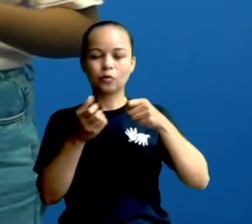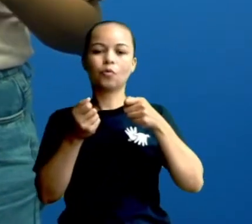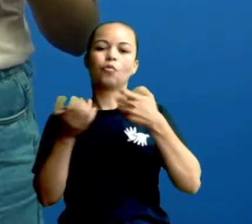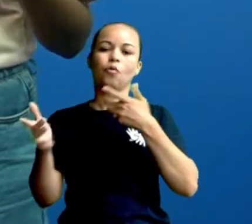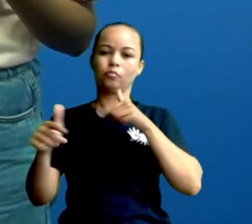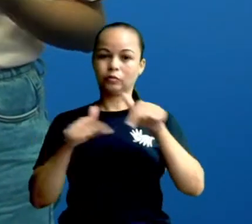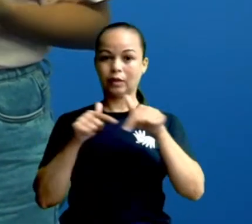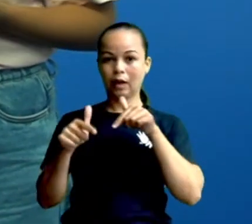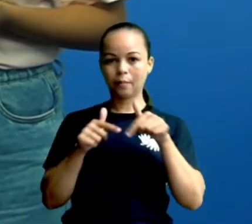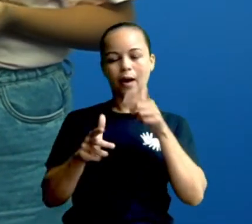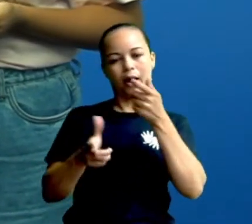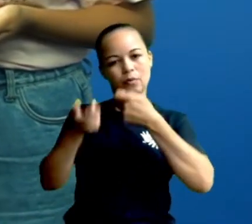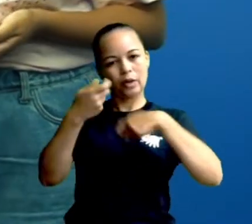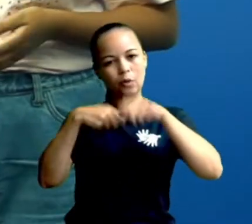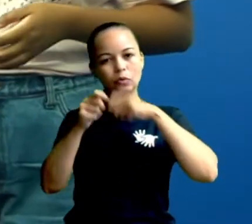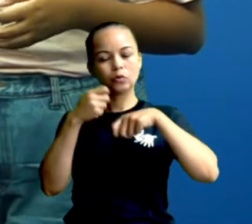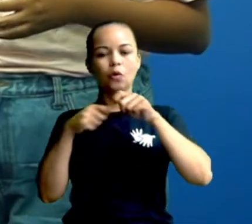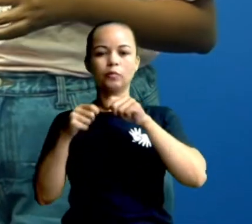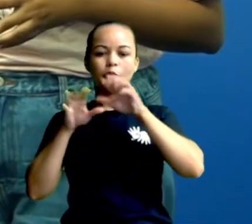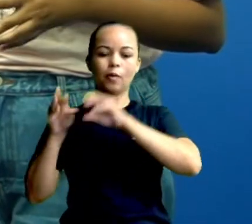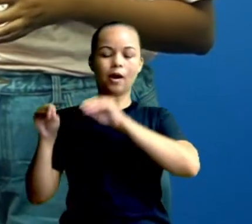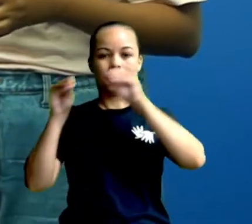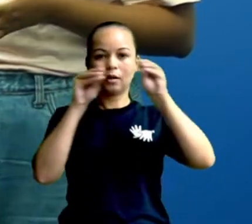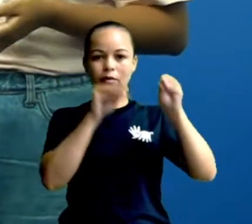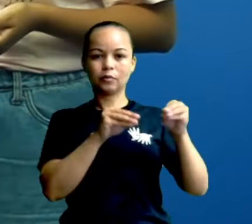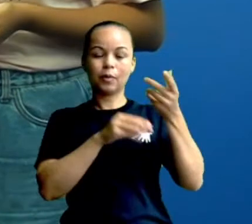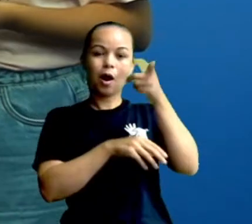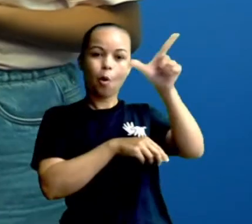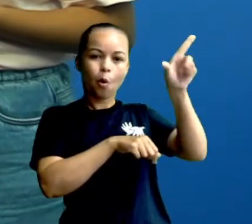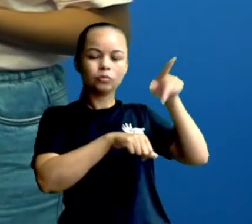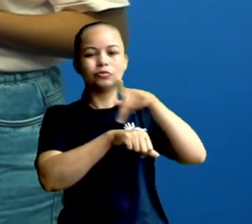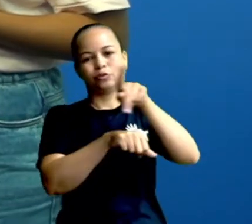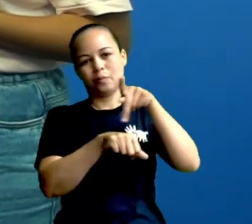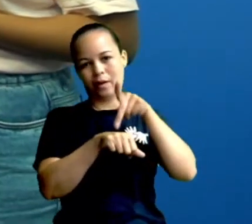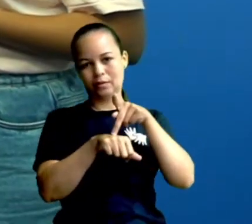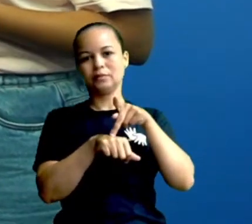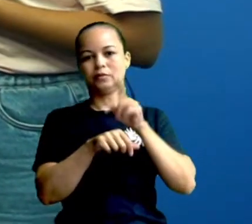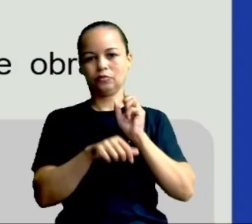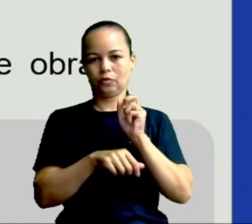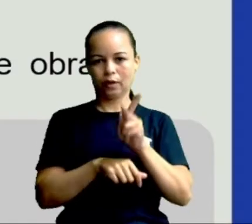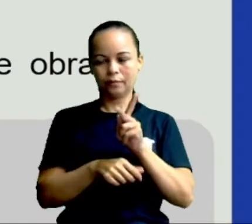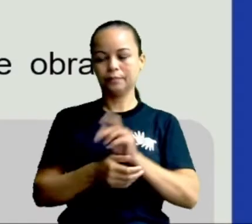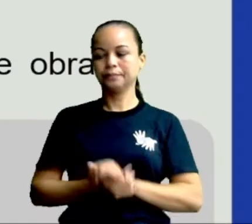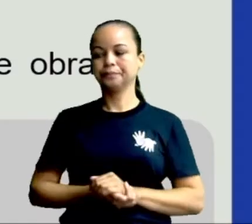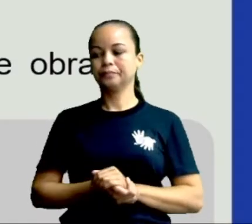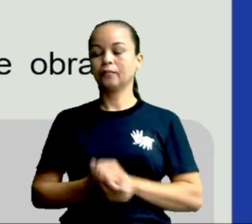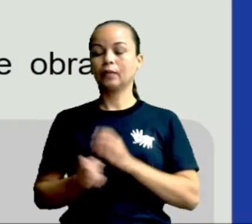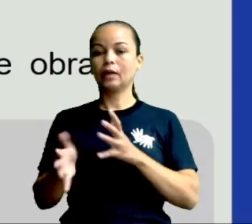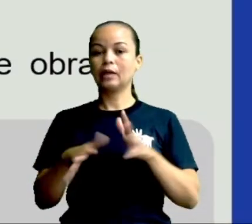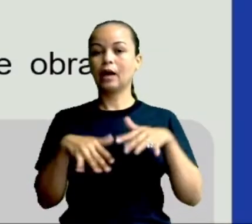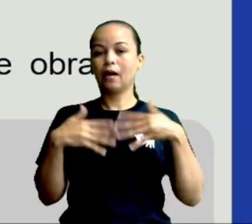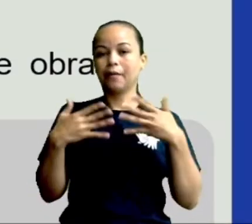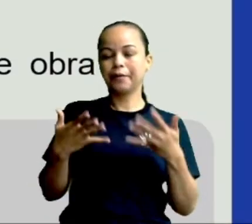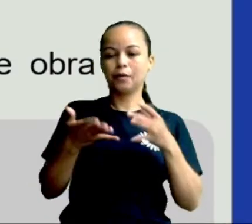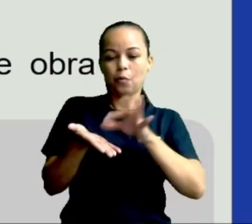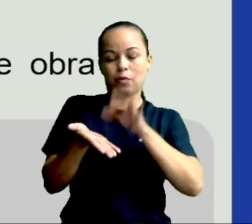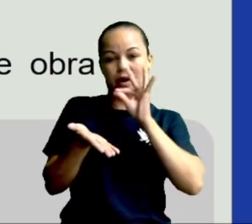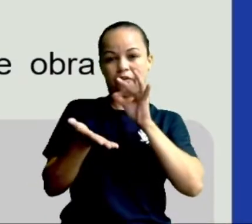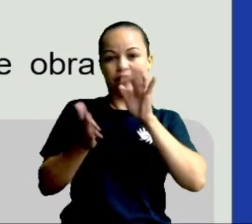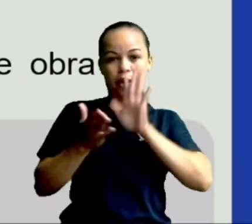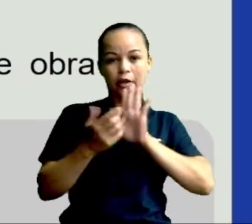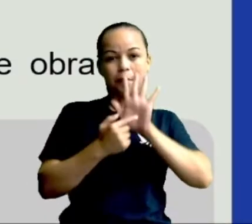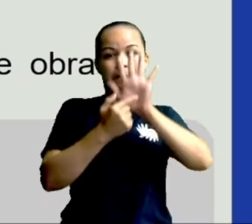atividade econômica para exportação vender para outros países tá E aí o café ele se